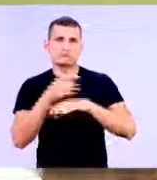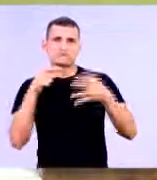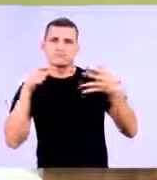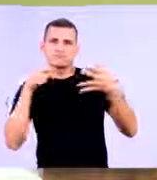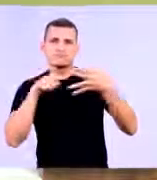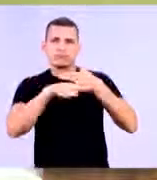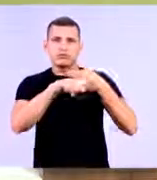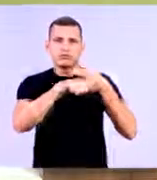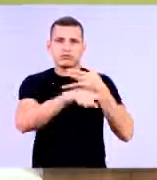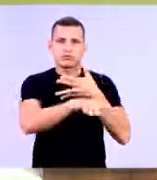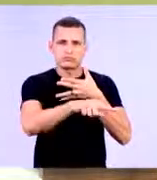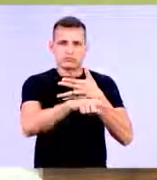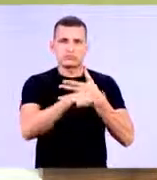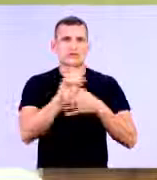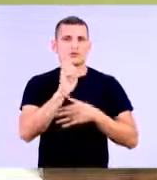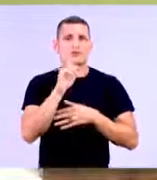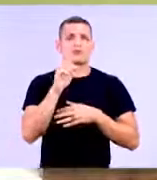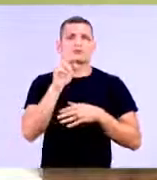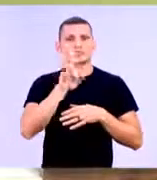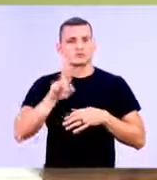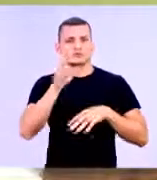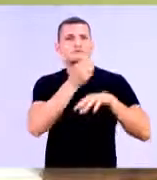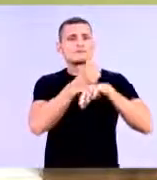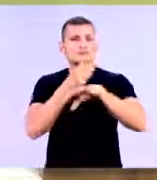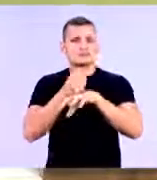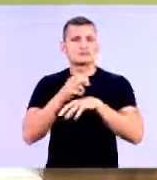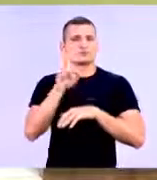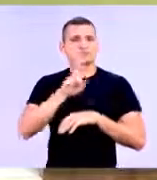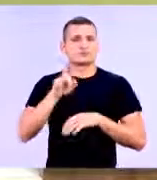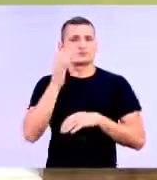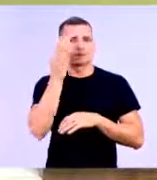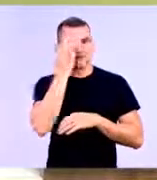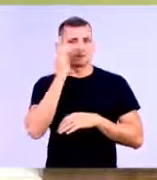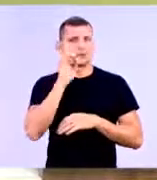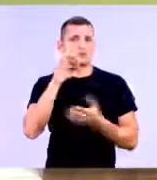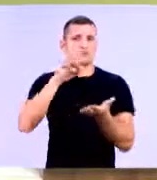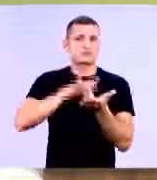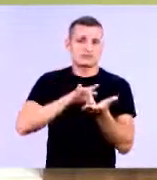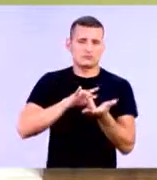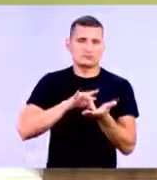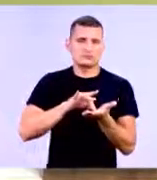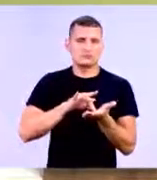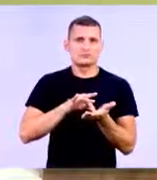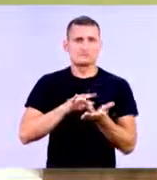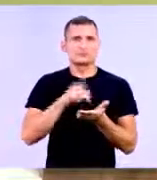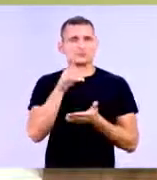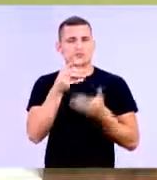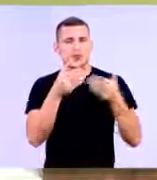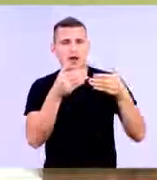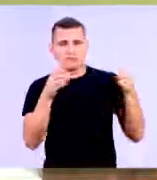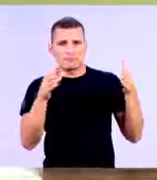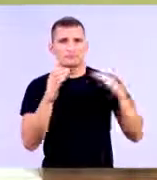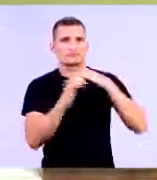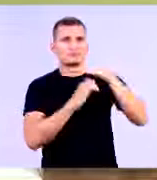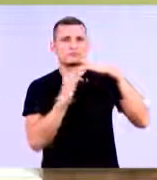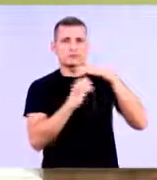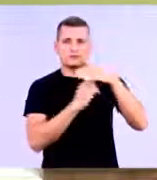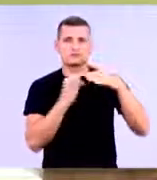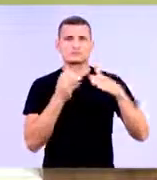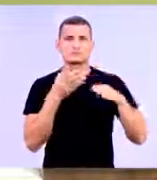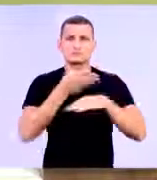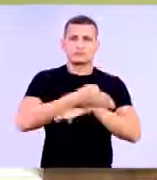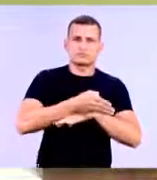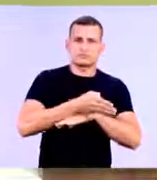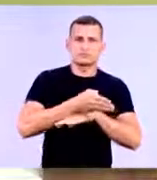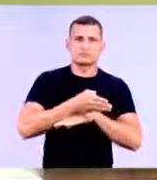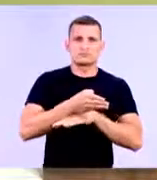você não utiliza antivírus, utiliza uma ferramenta craqueada, que não original, você efetivamente está abrindo uma porta para a sua empresa. Se abrir uma porta para a sua